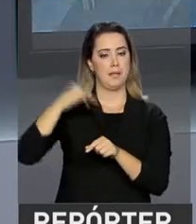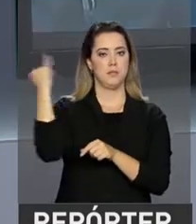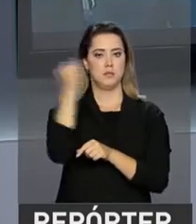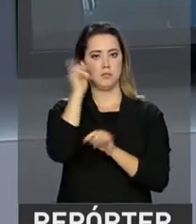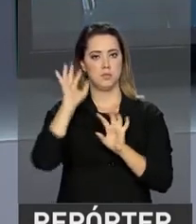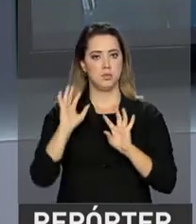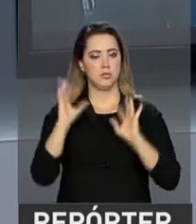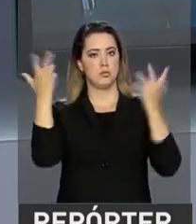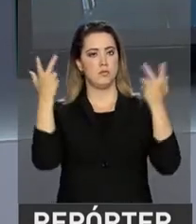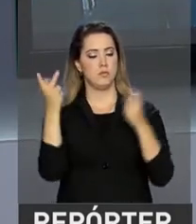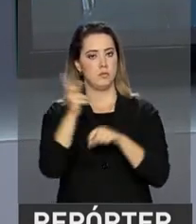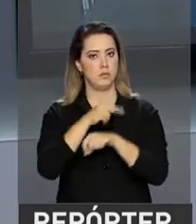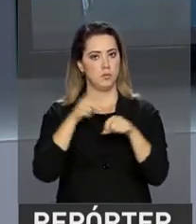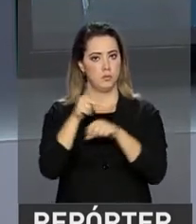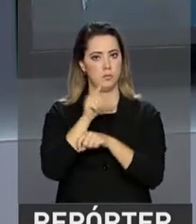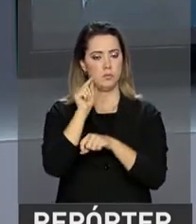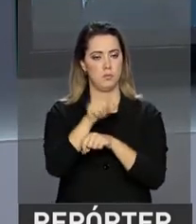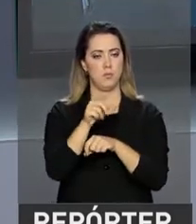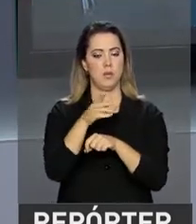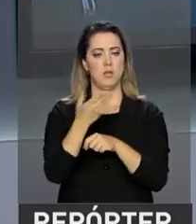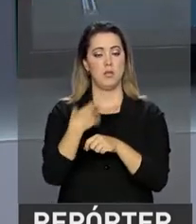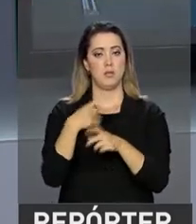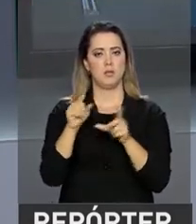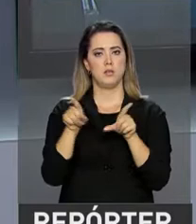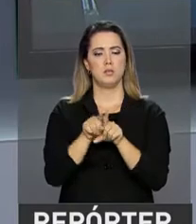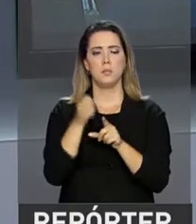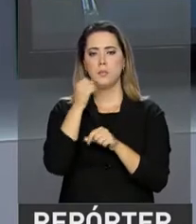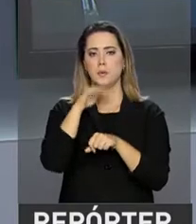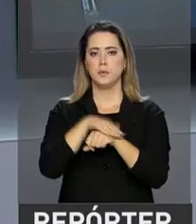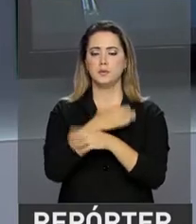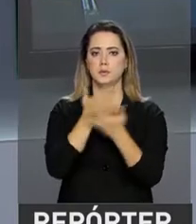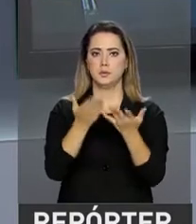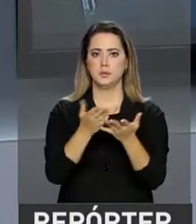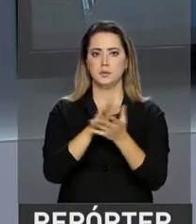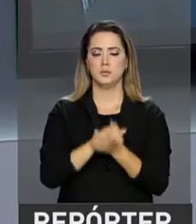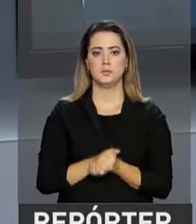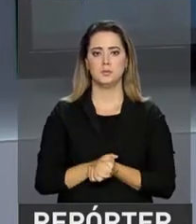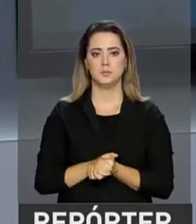Pedro Neto traz os detalhes sobre esse assunto. Boa noite, João Pedro.